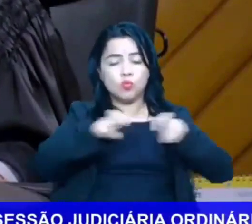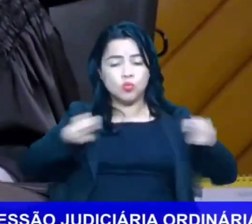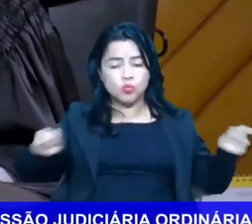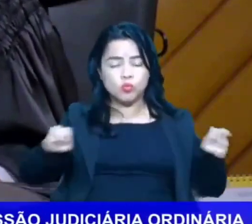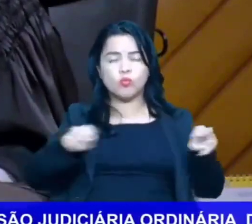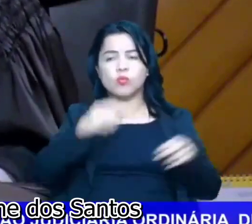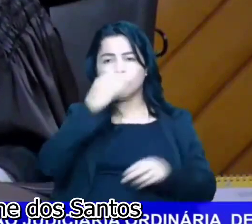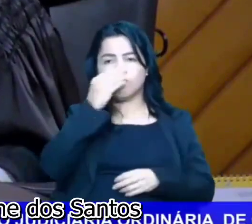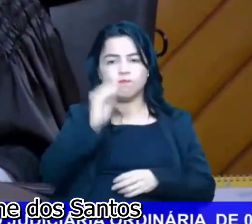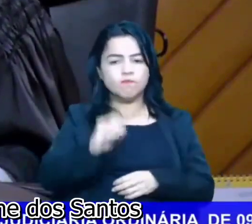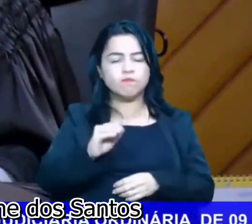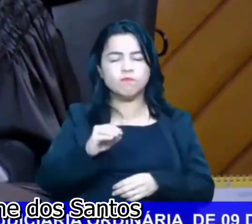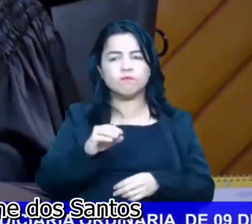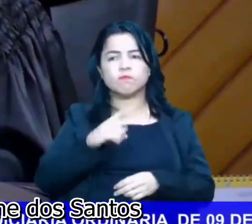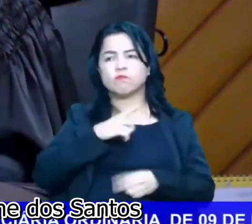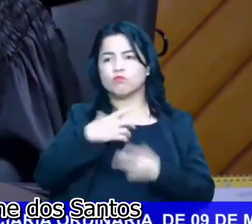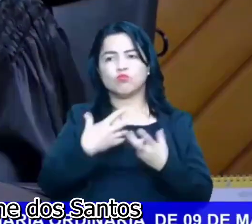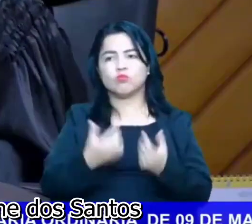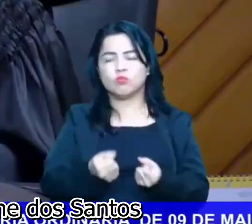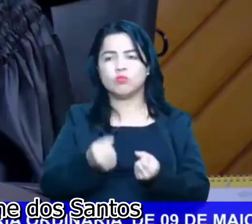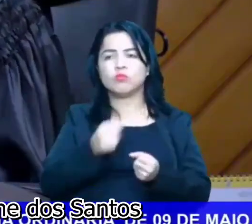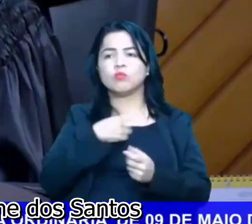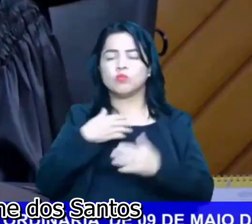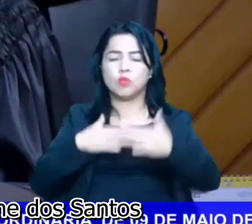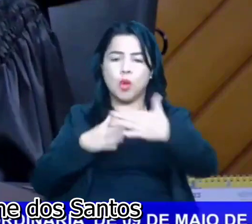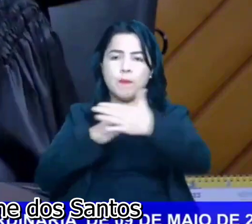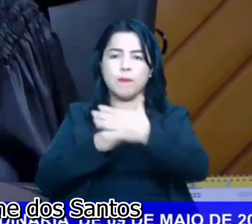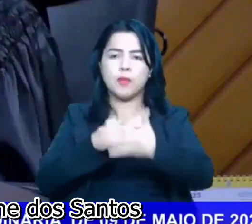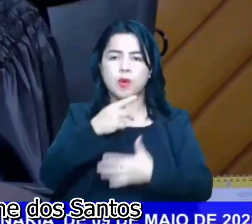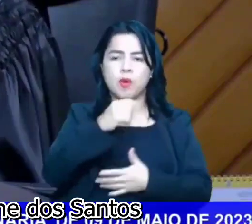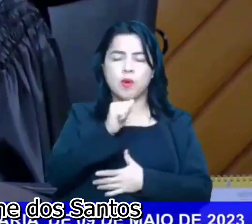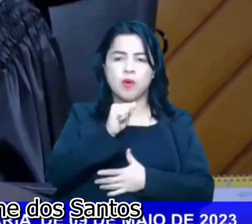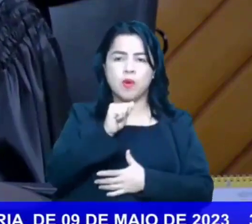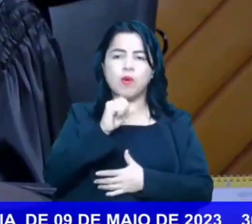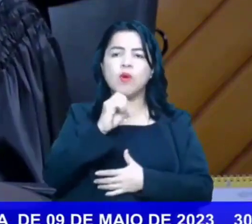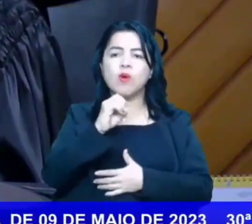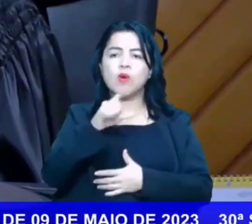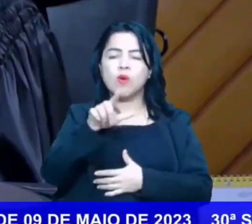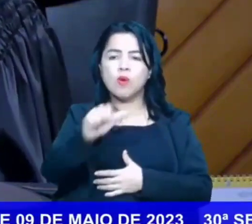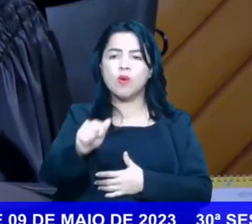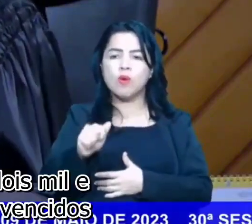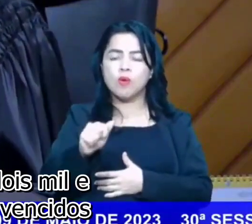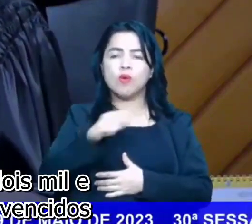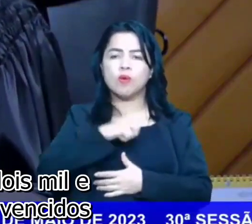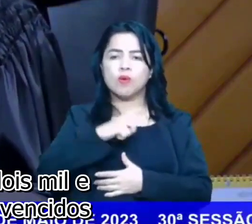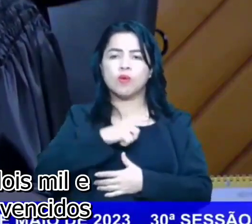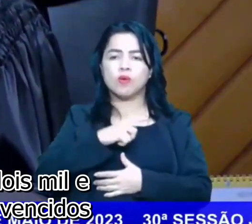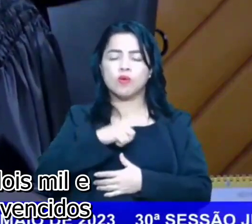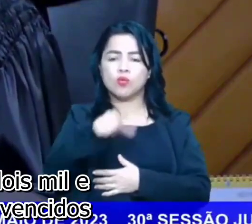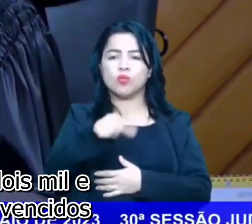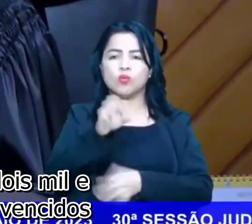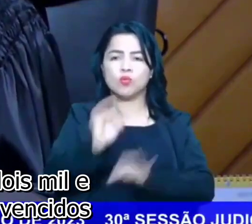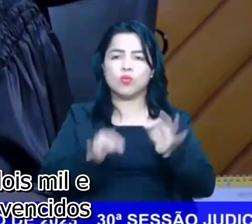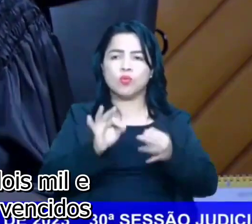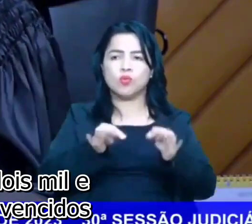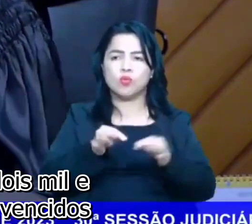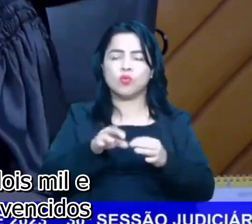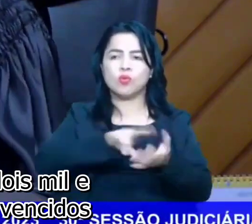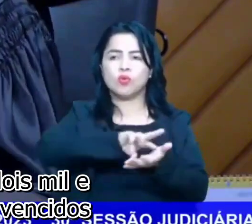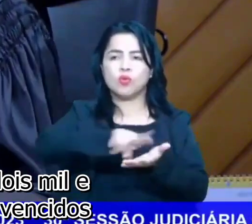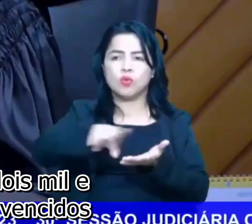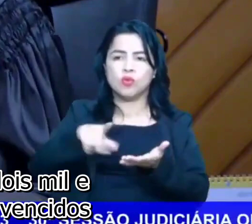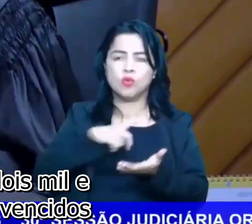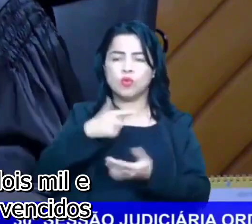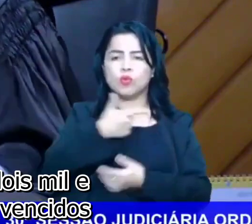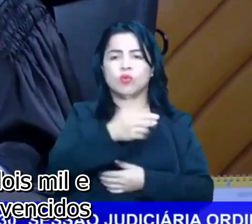rejeitou-a, quanto ao impedimento da magistrada Paola Julien dos Santos, para os julgamentos referentes às